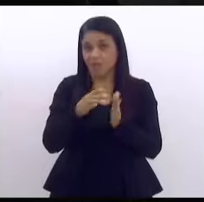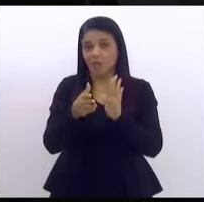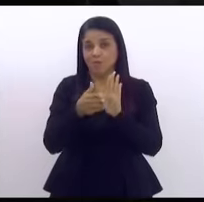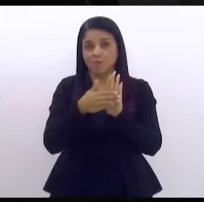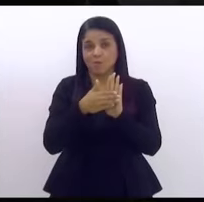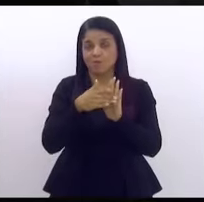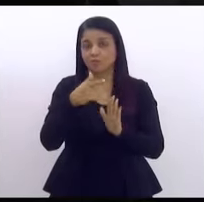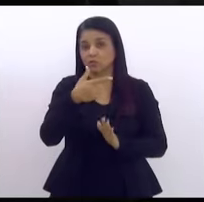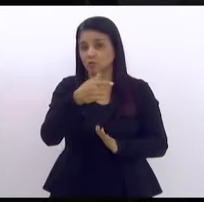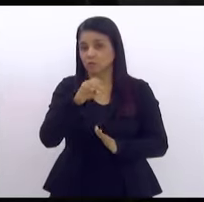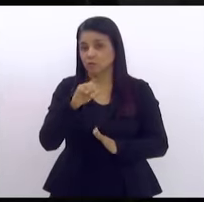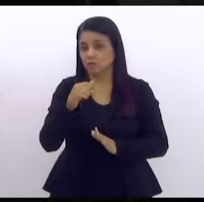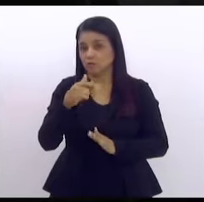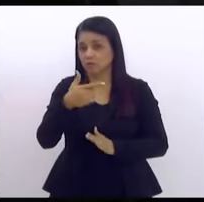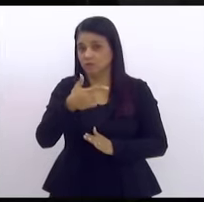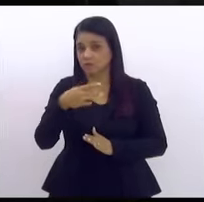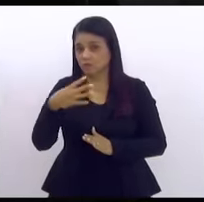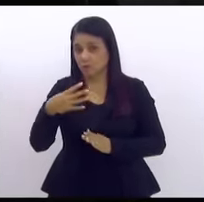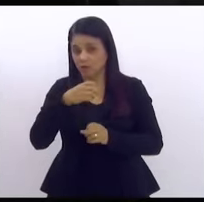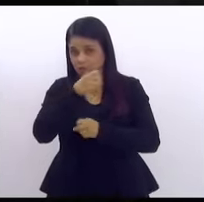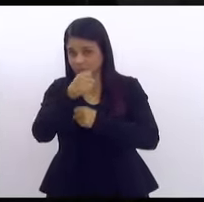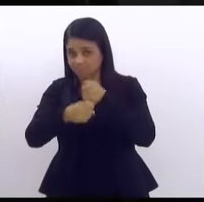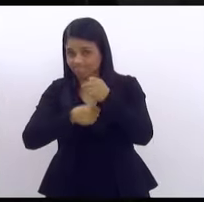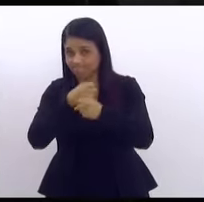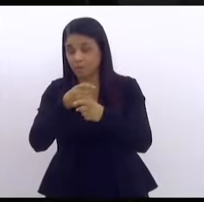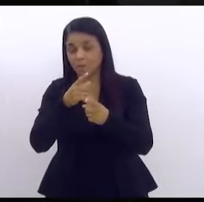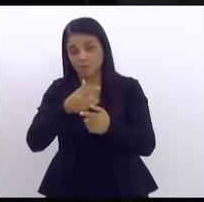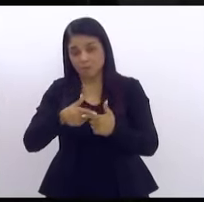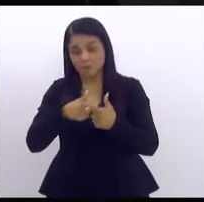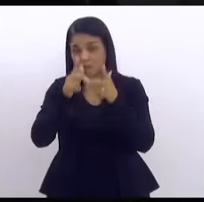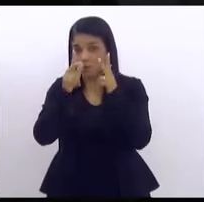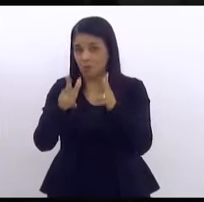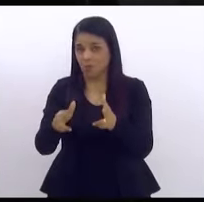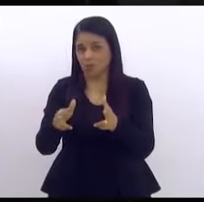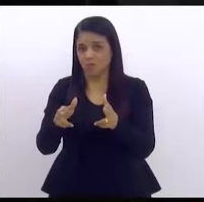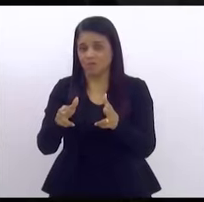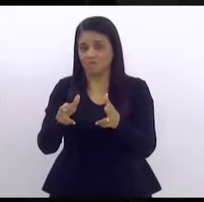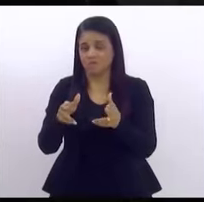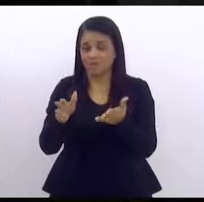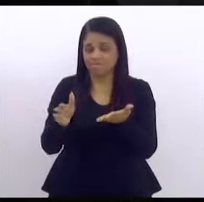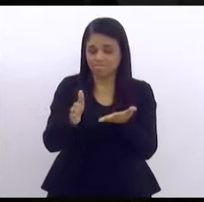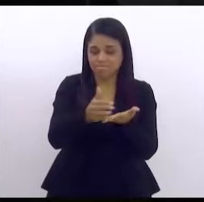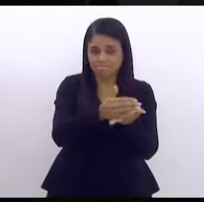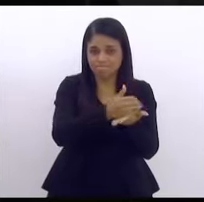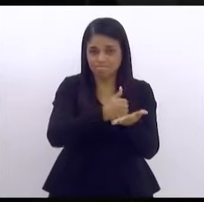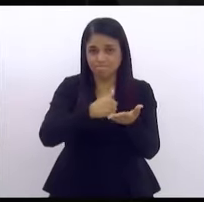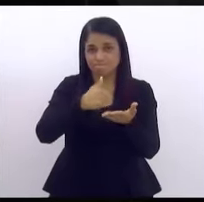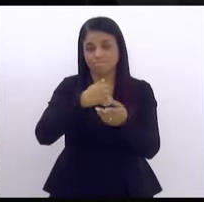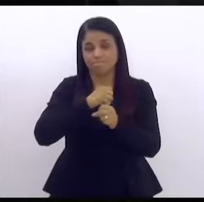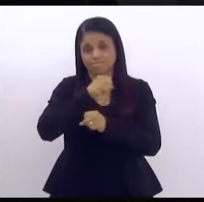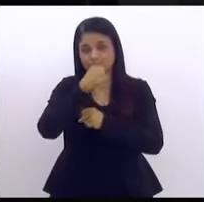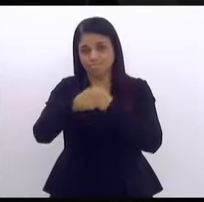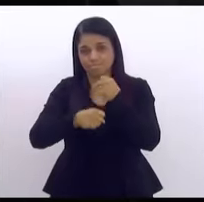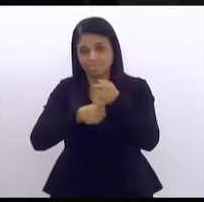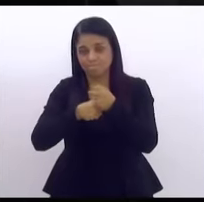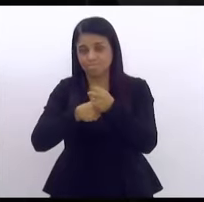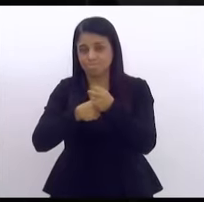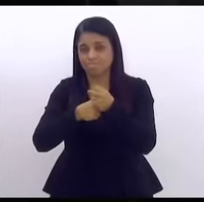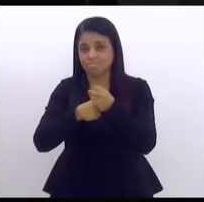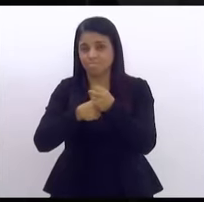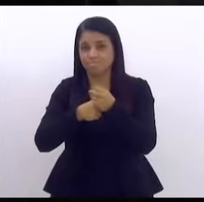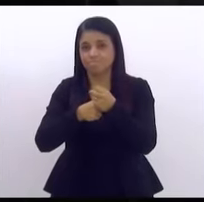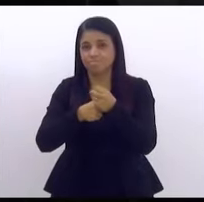para 2024 aponta o mesmo problema. A previsão de arrecadação para o ano que vem é superior